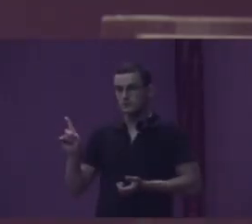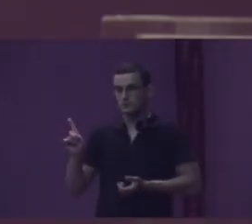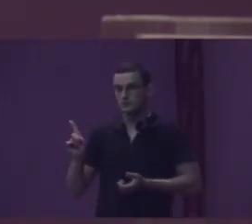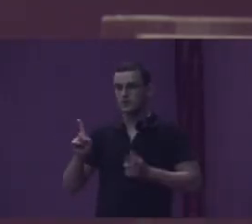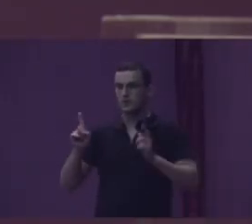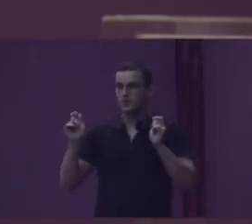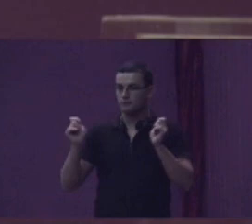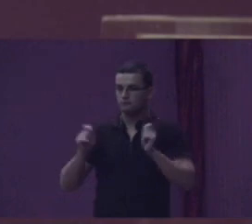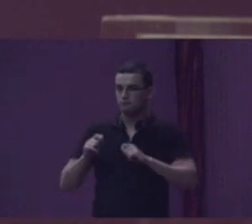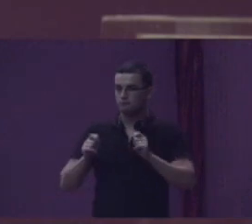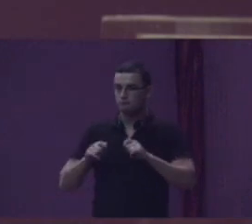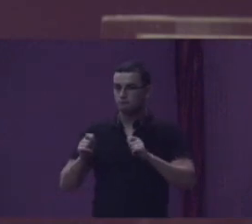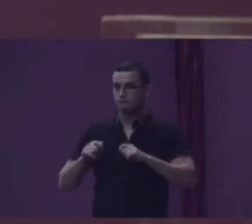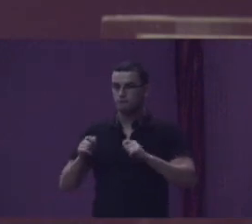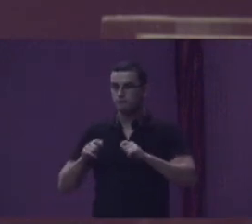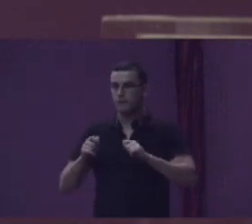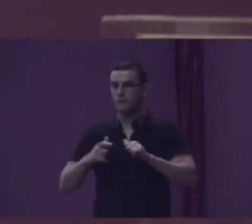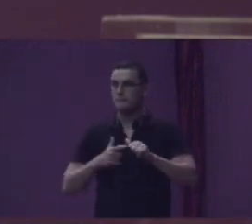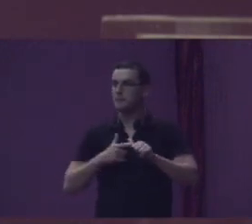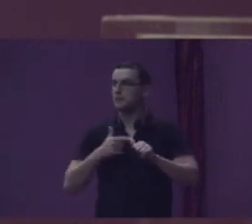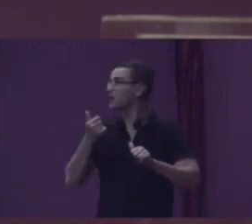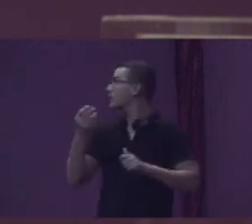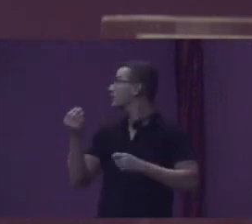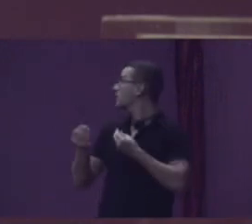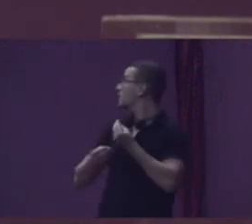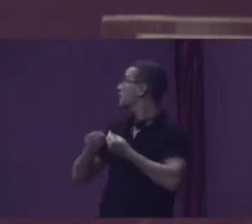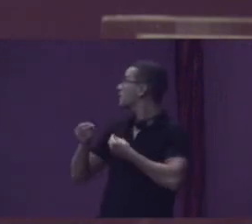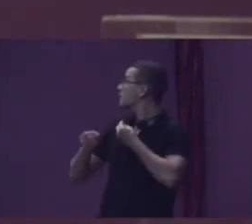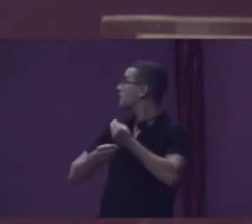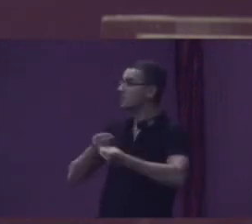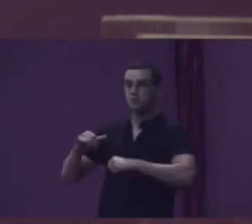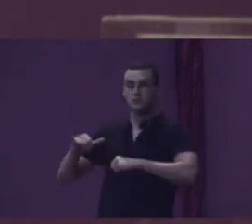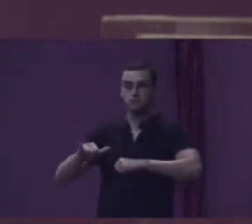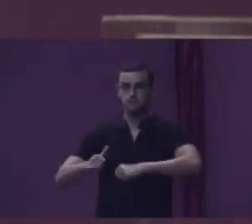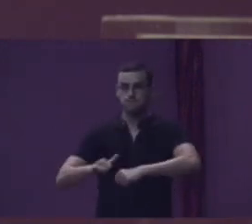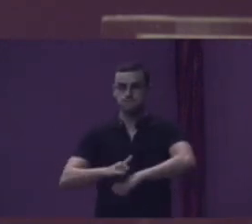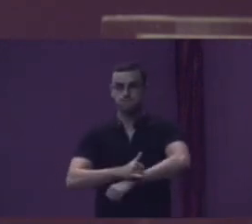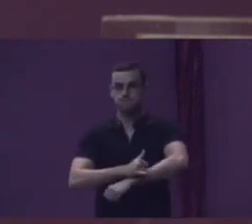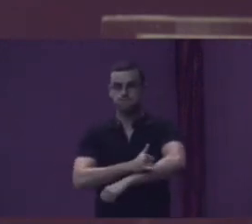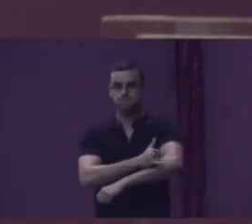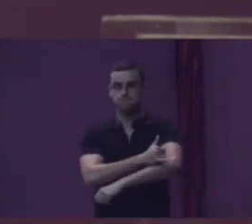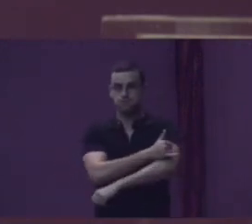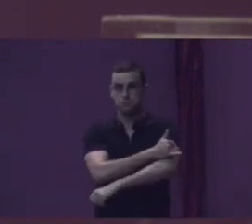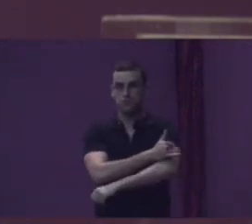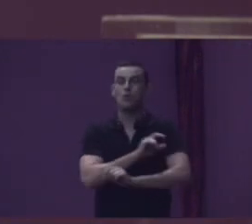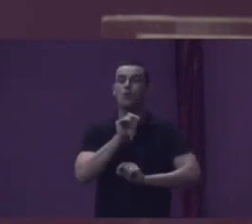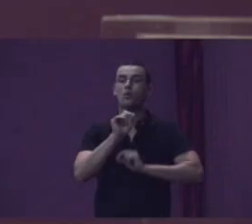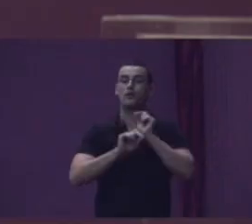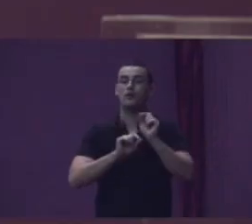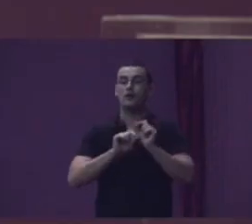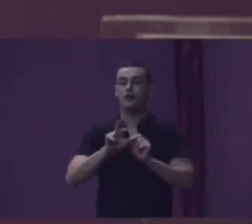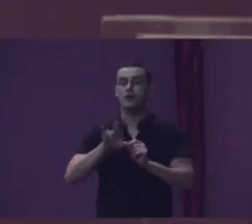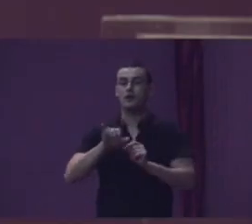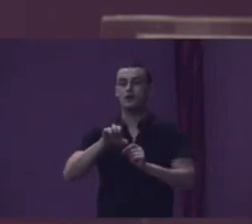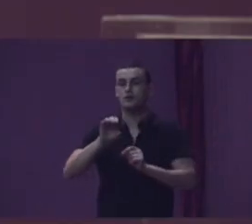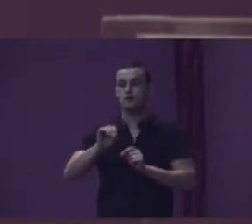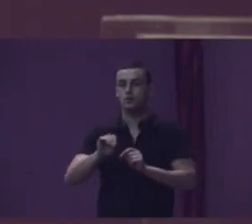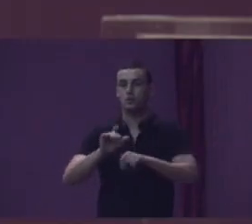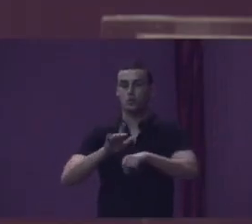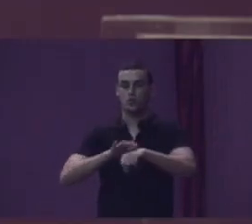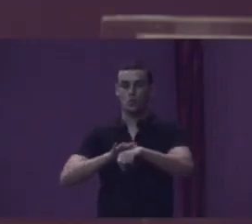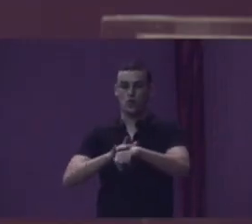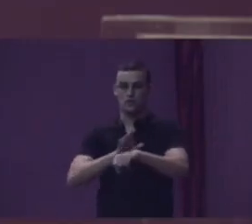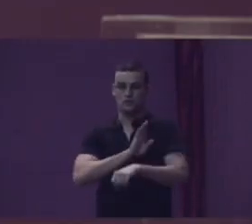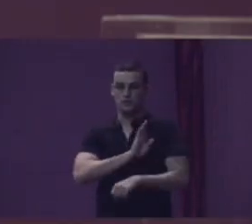ou obesidade são alto risco para a doença cardiovascular. Tem essa noção de